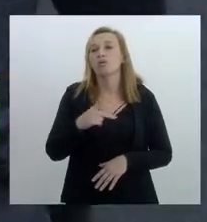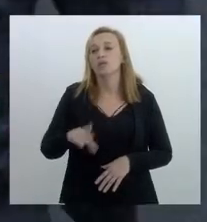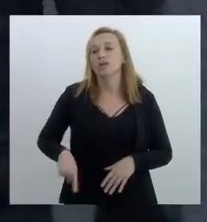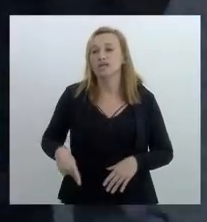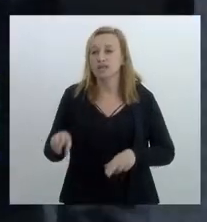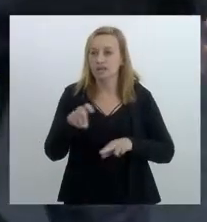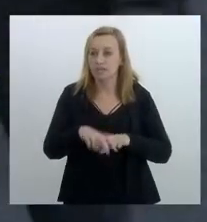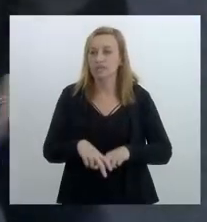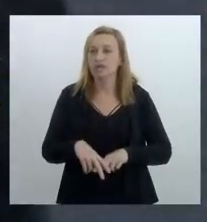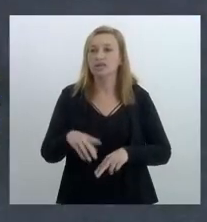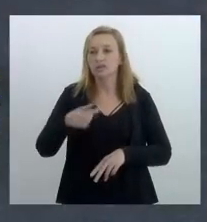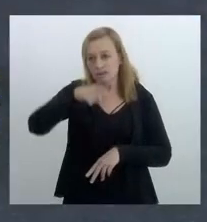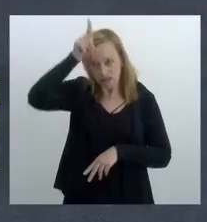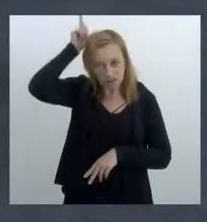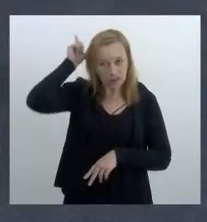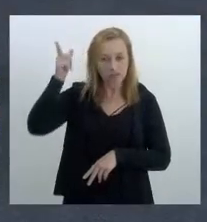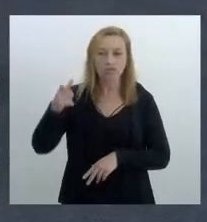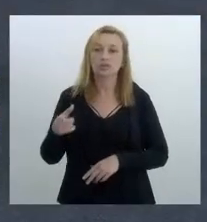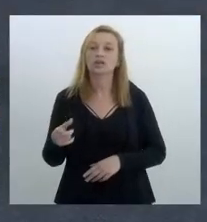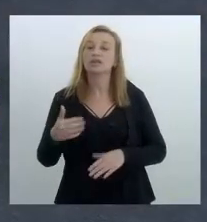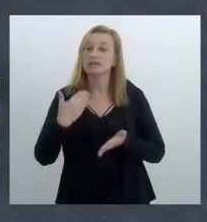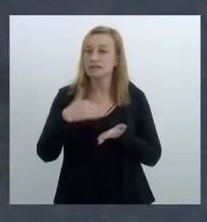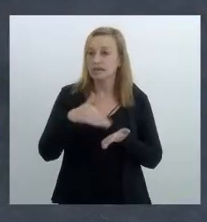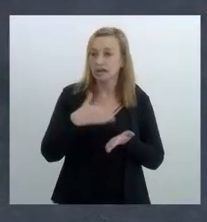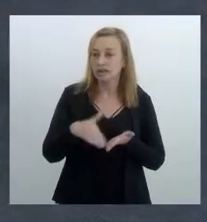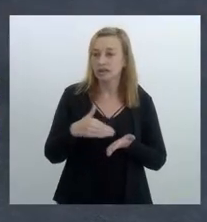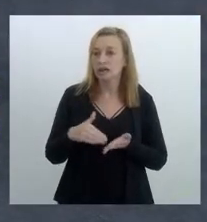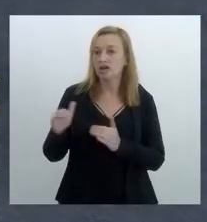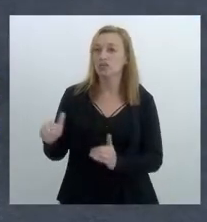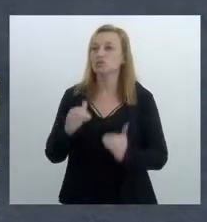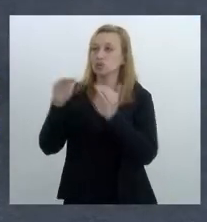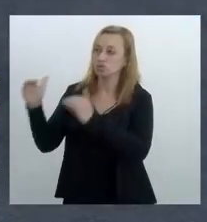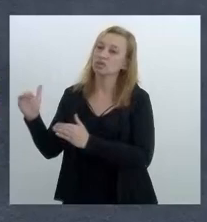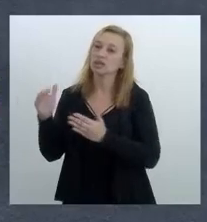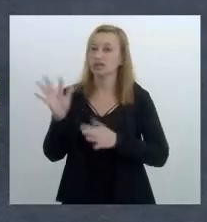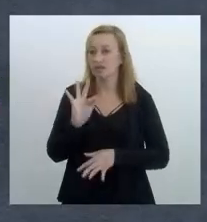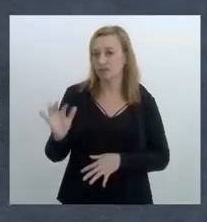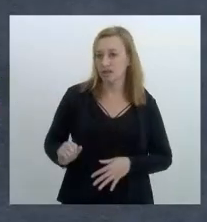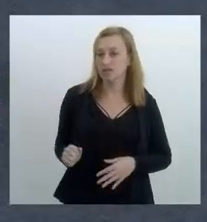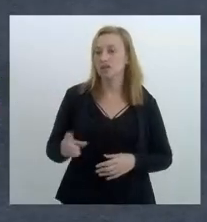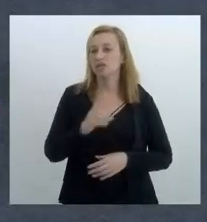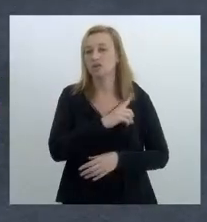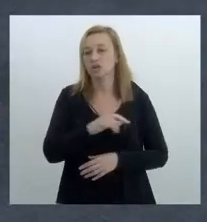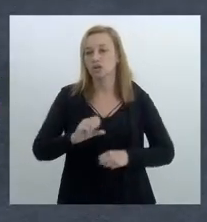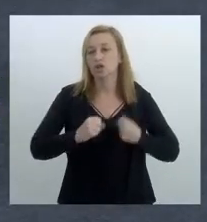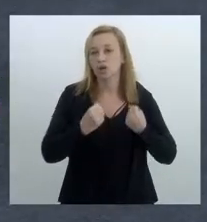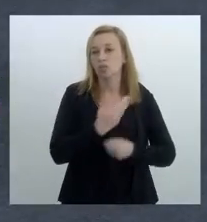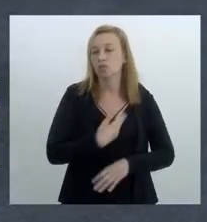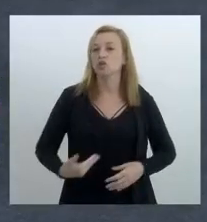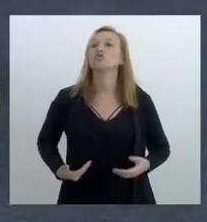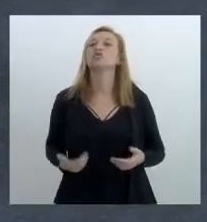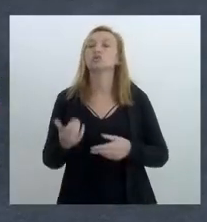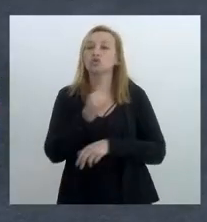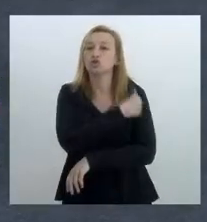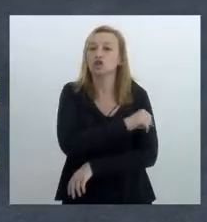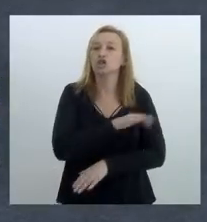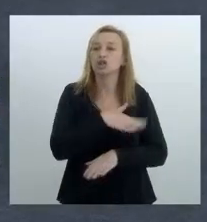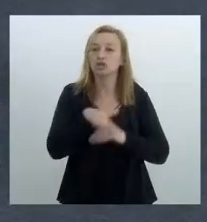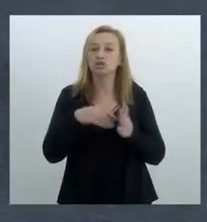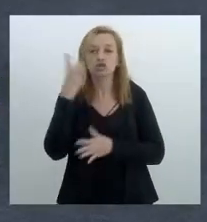o subsecretário de Planejamento, o secretário e o subsecretário de Fazenda, a Defensoria Pública do Rio de Janeiro, deputados e deputadas